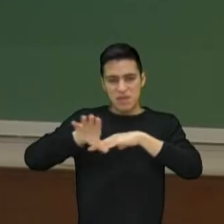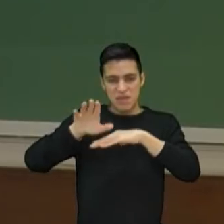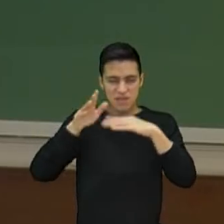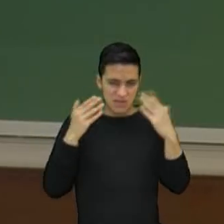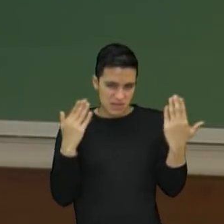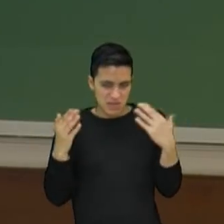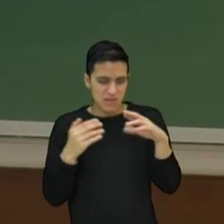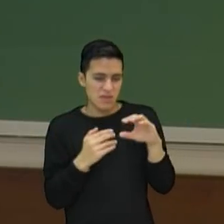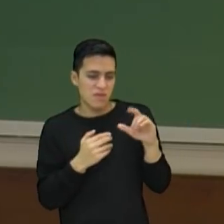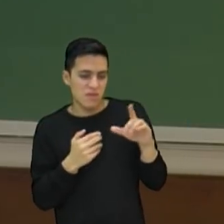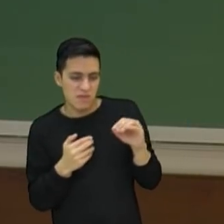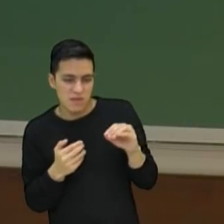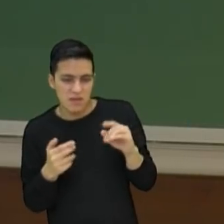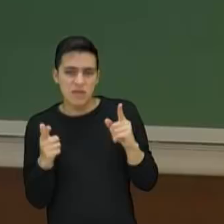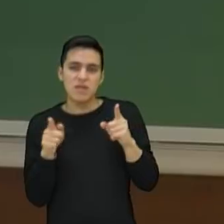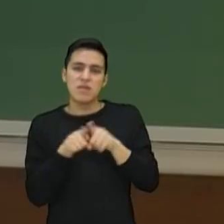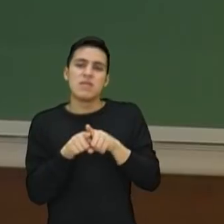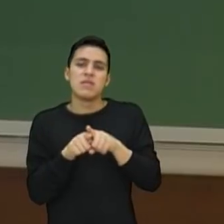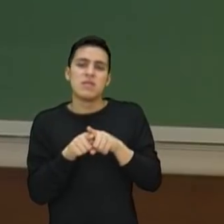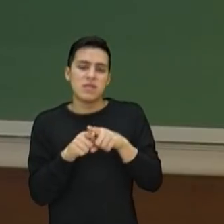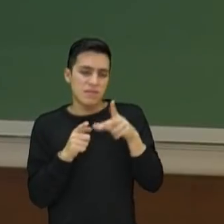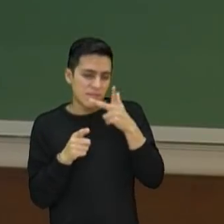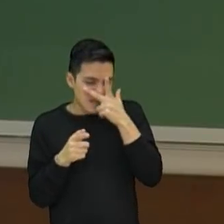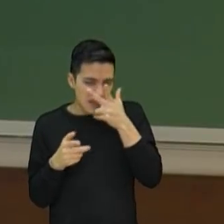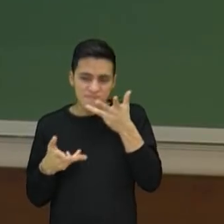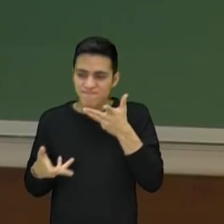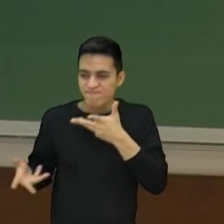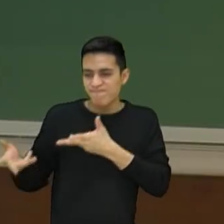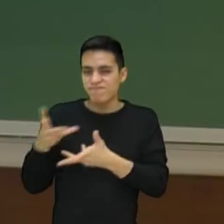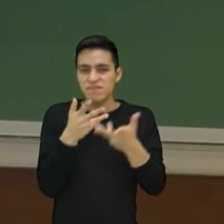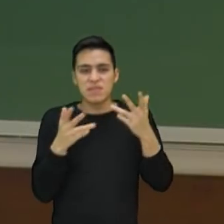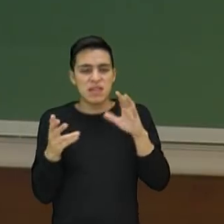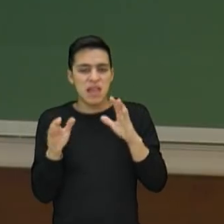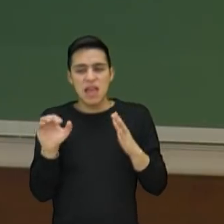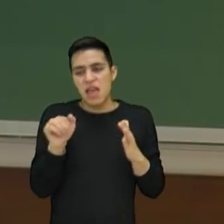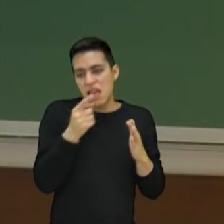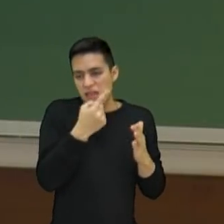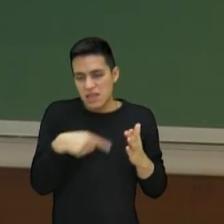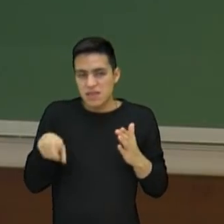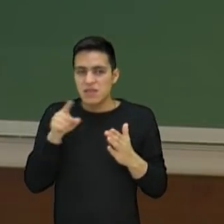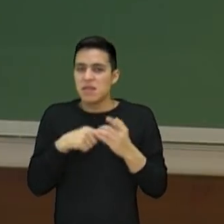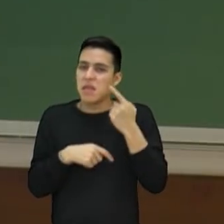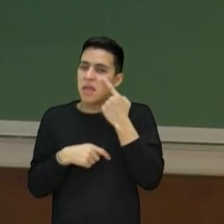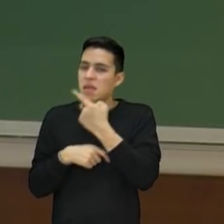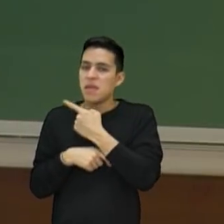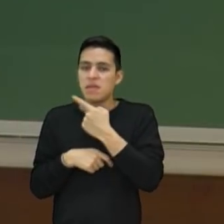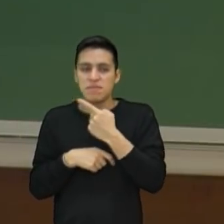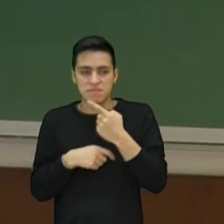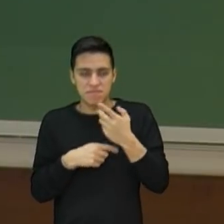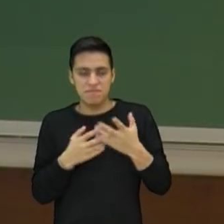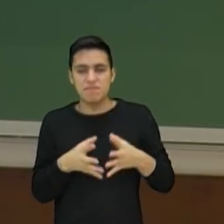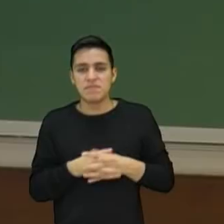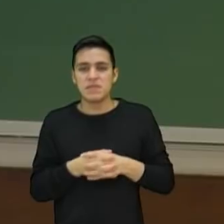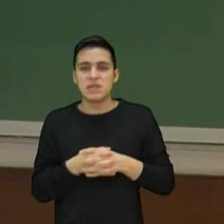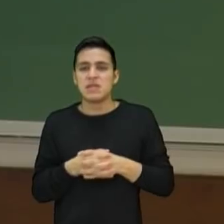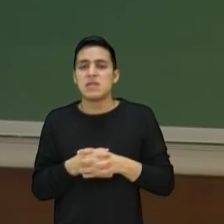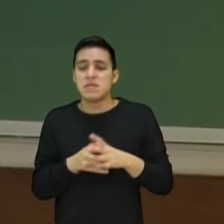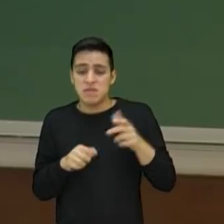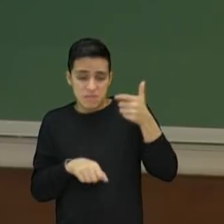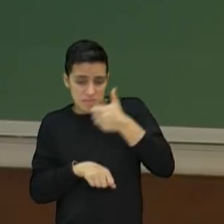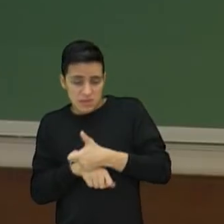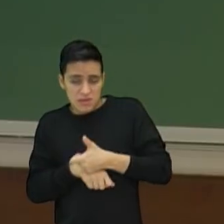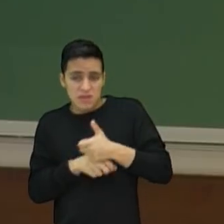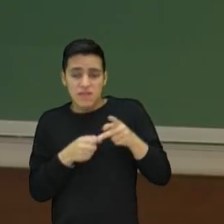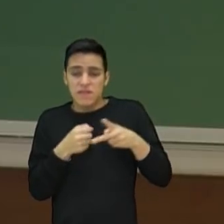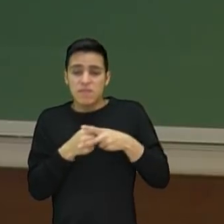Então, rolo, nada mais que o quê? É um dinamismo, pessoal, há ação nisso, ó. Apresenta dinamismo e ação. Predomínio verbal